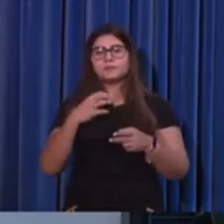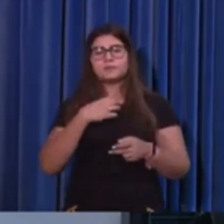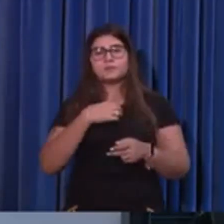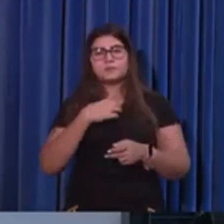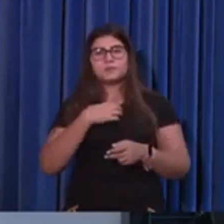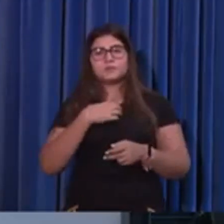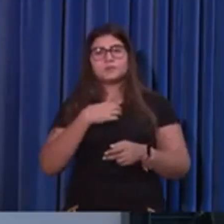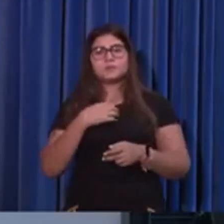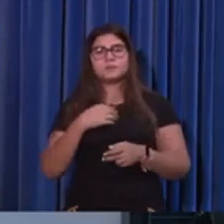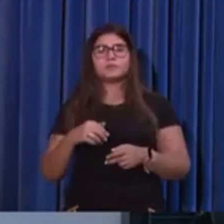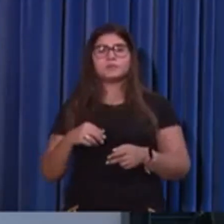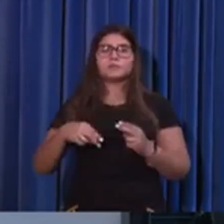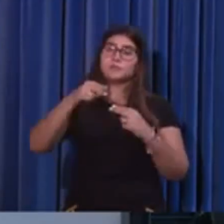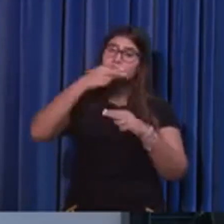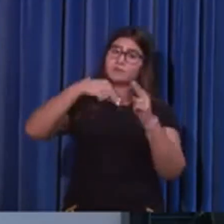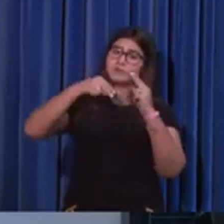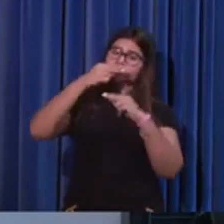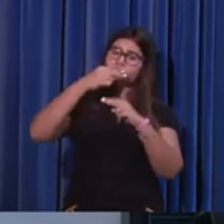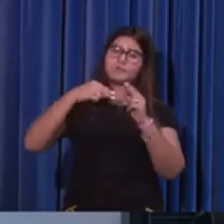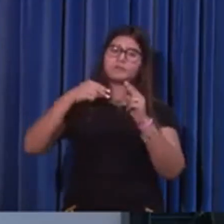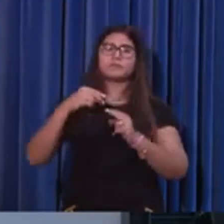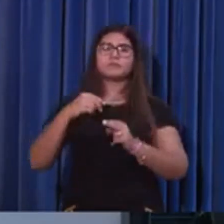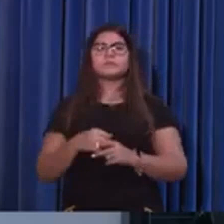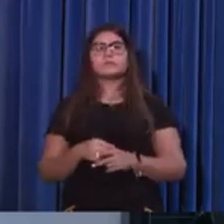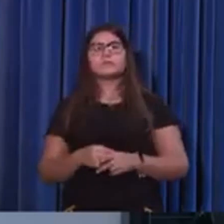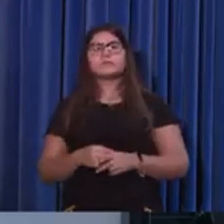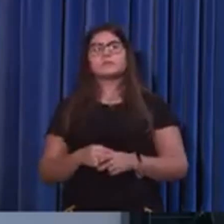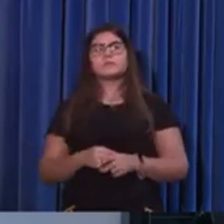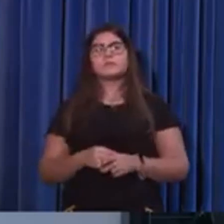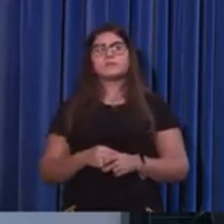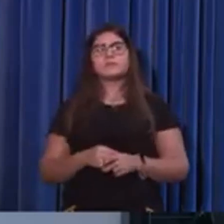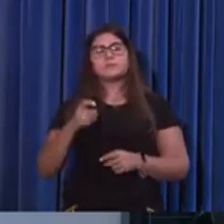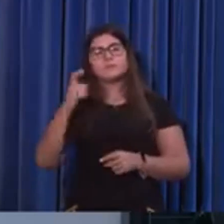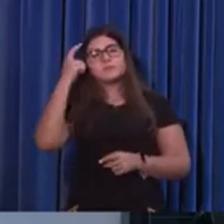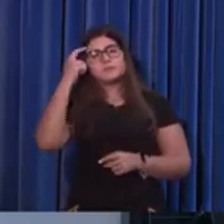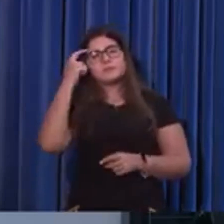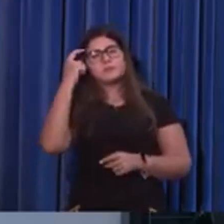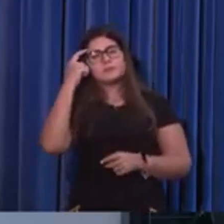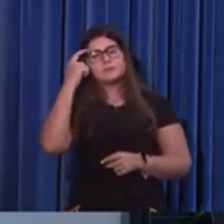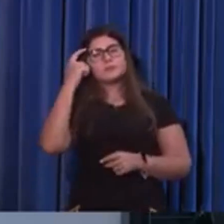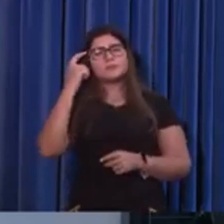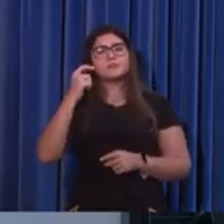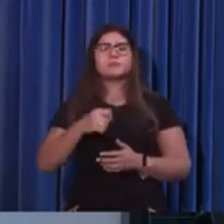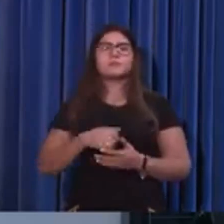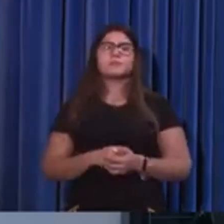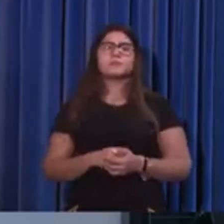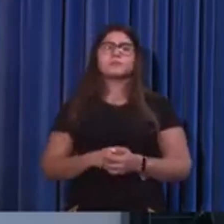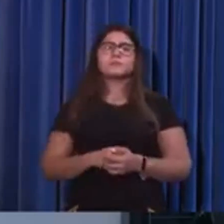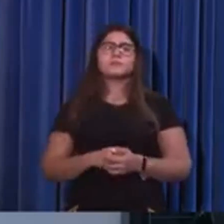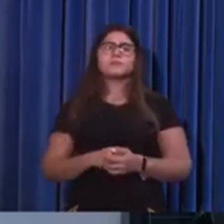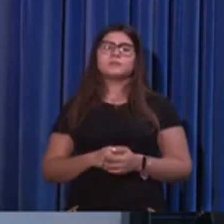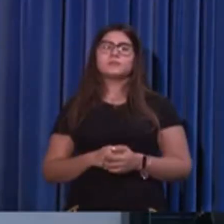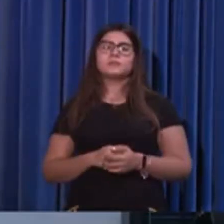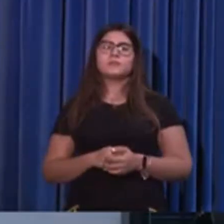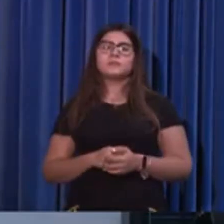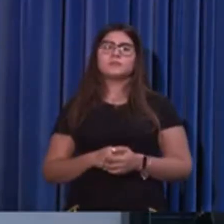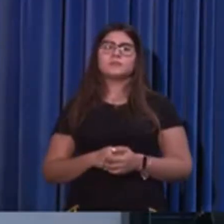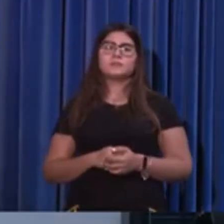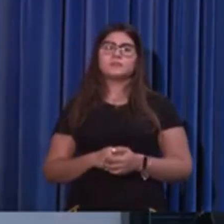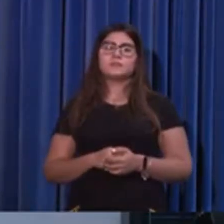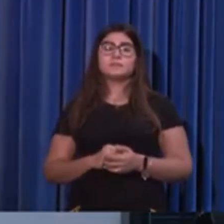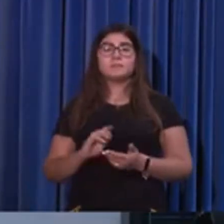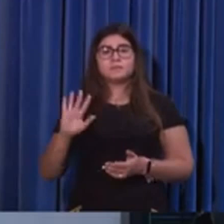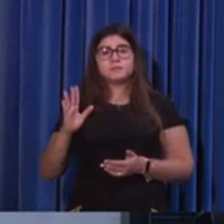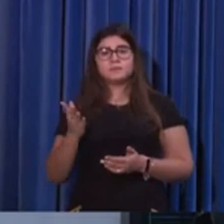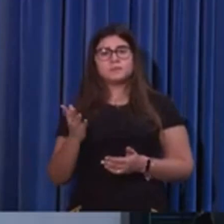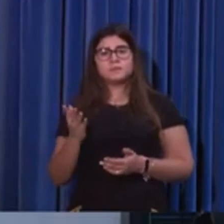universal, valores norteados por algo absoluto ou questões absolutas. Então, se